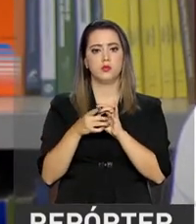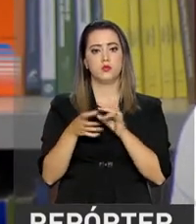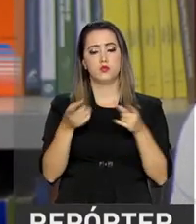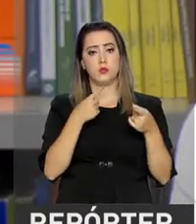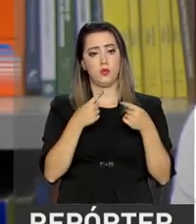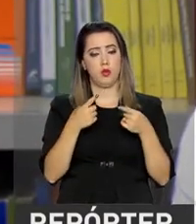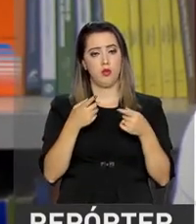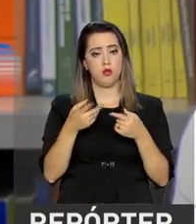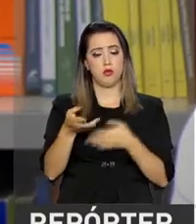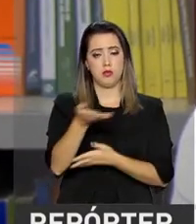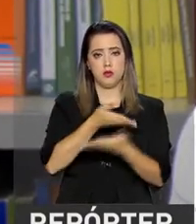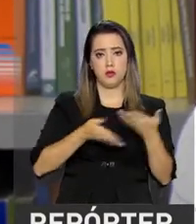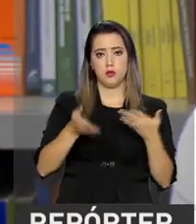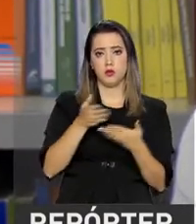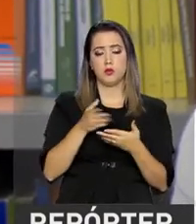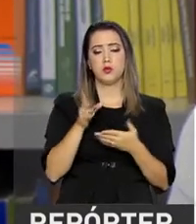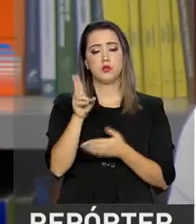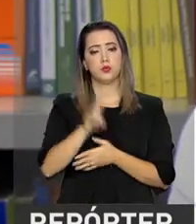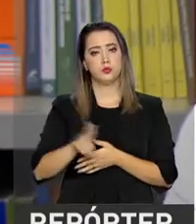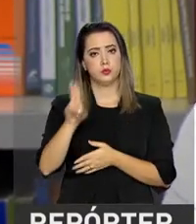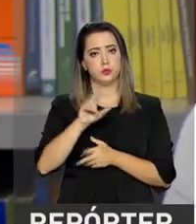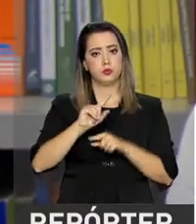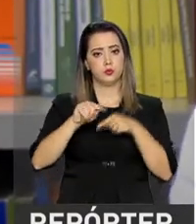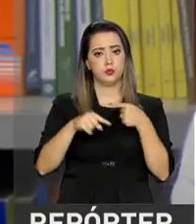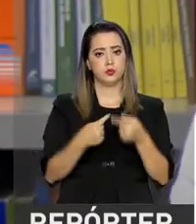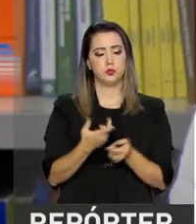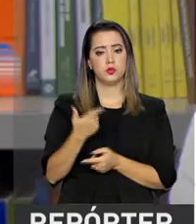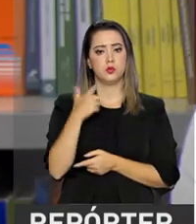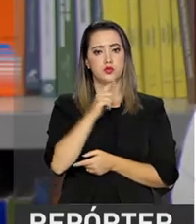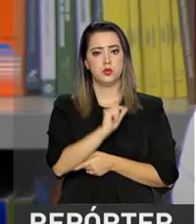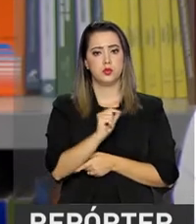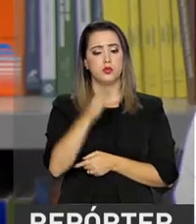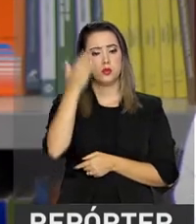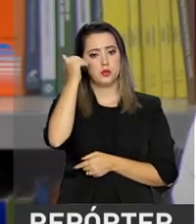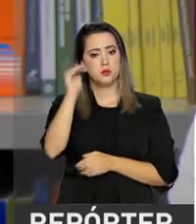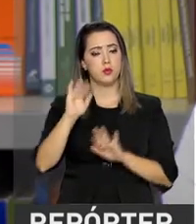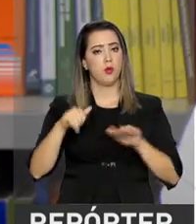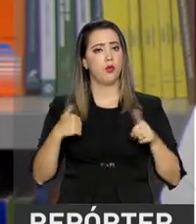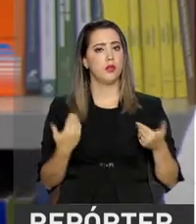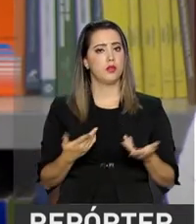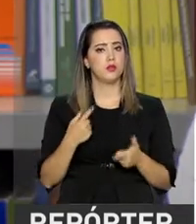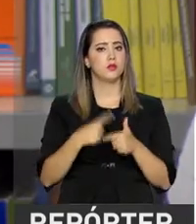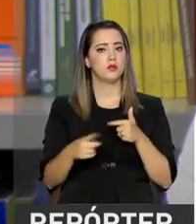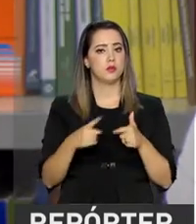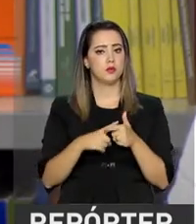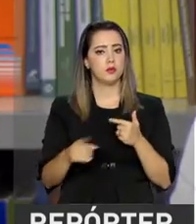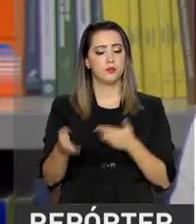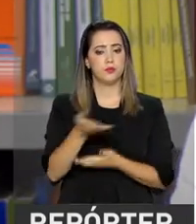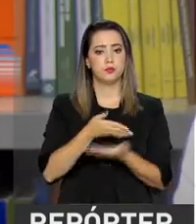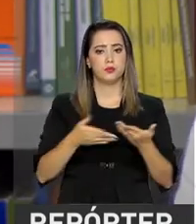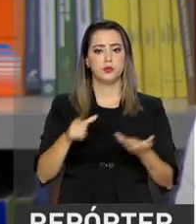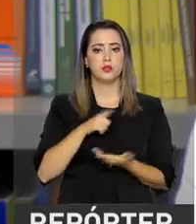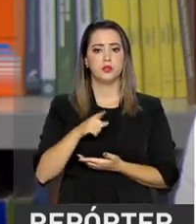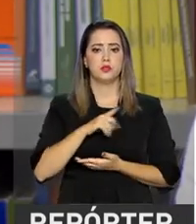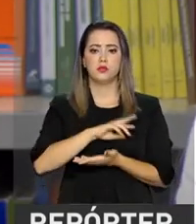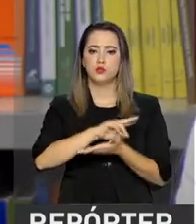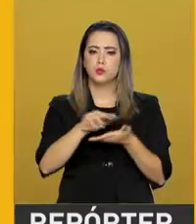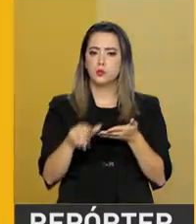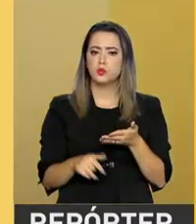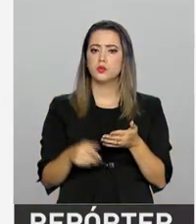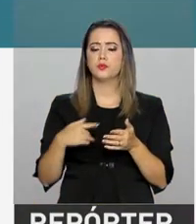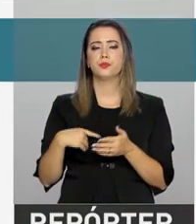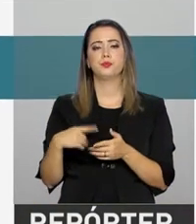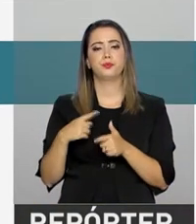consumo a partir desses dados nem a gente consegue saber quais são os maiores problemas das relações de consumo que nós temos espalhados pelo brasil